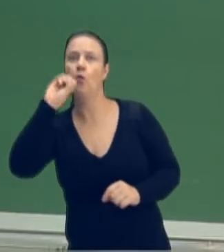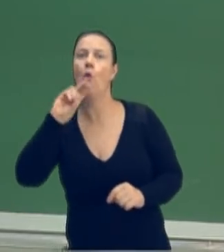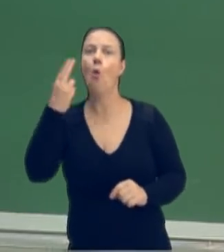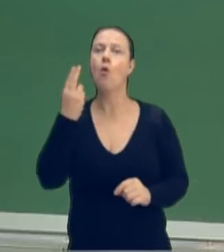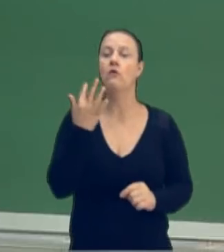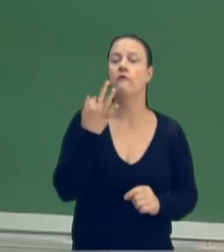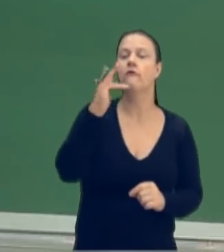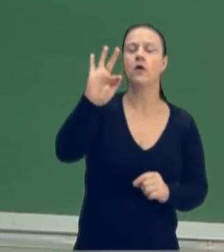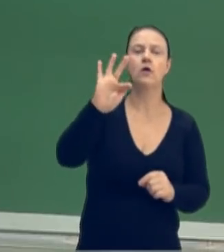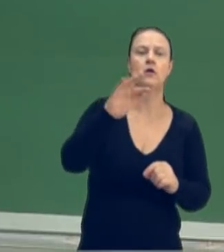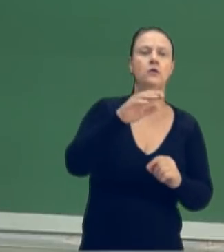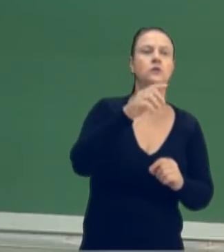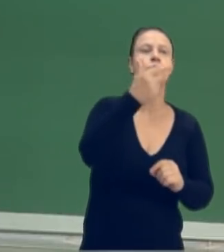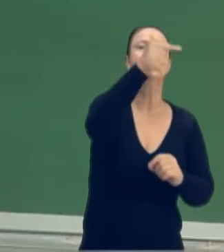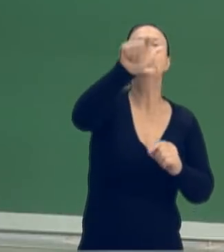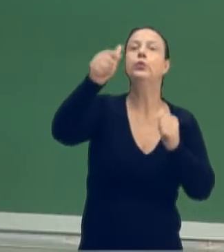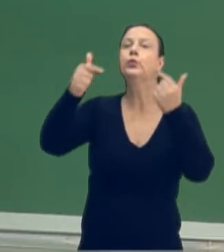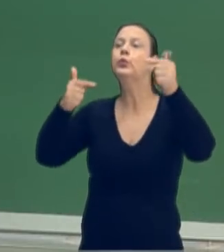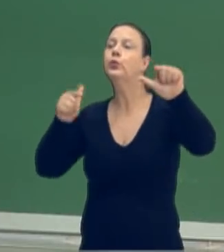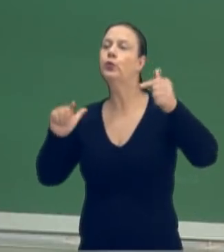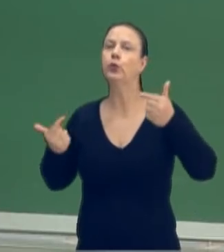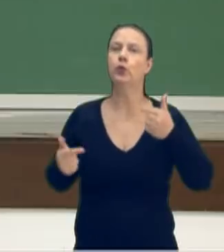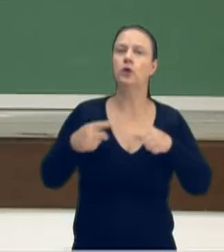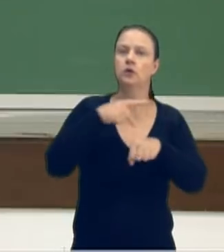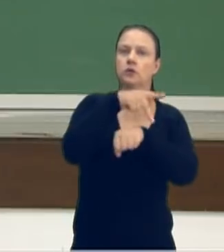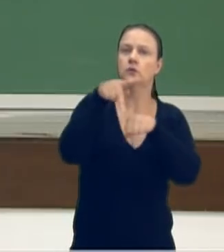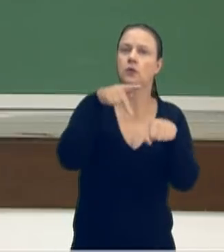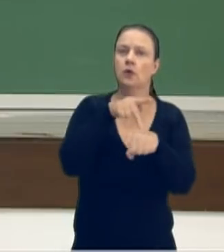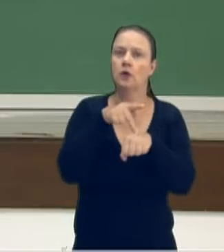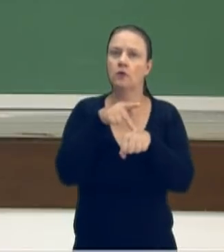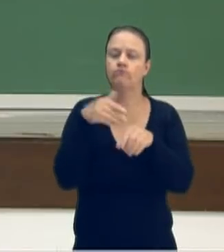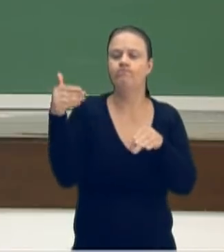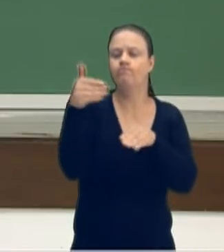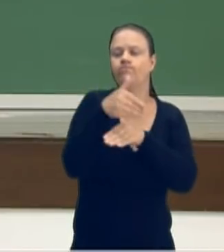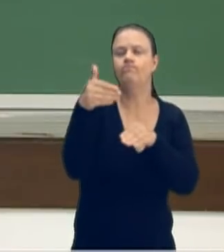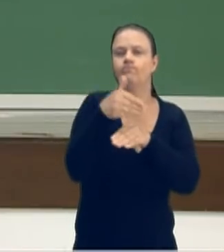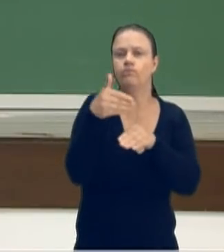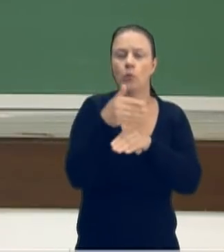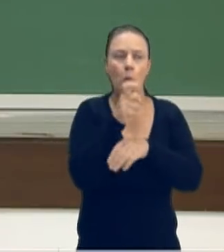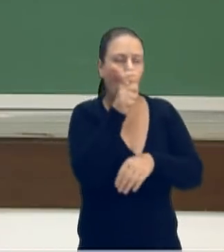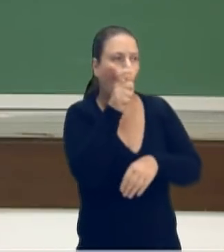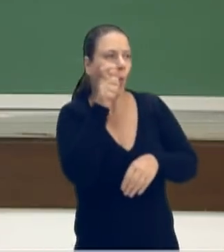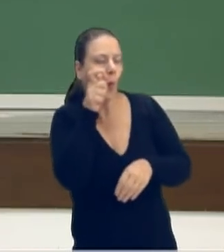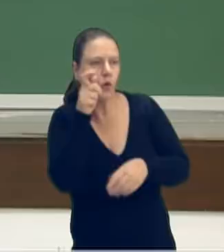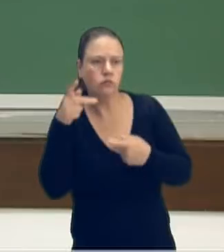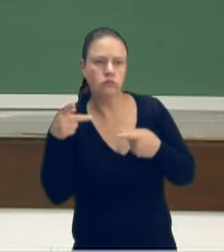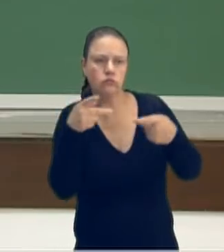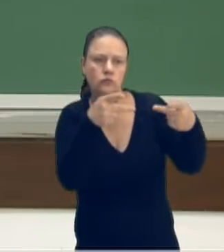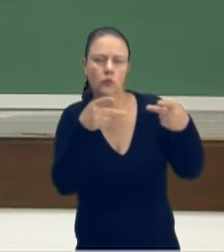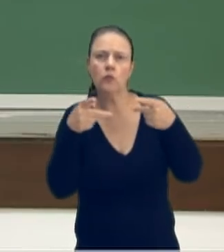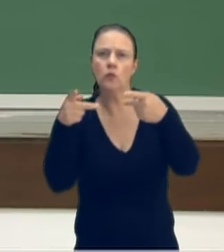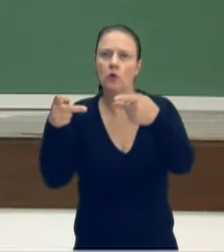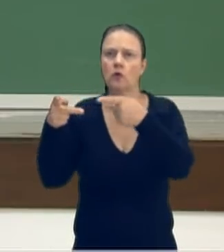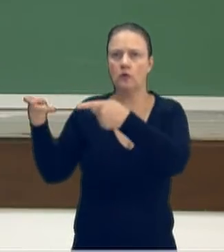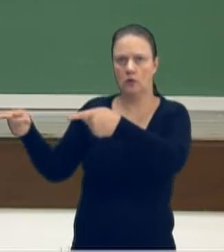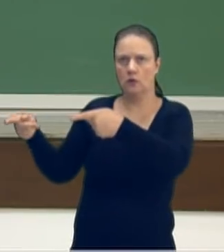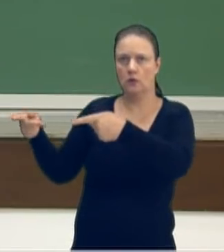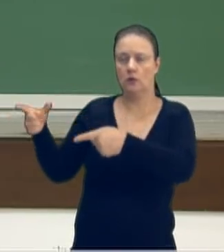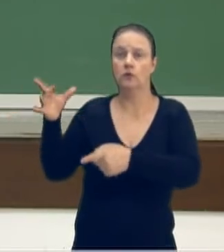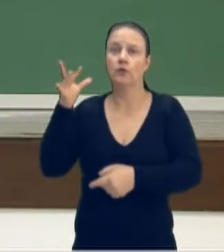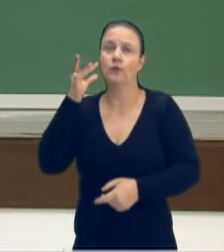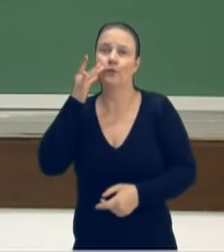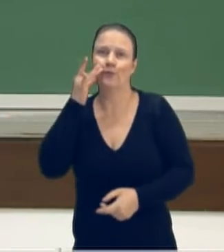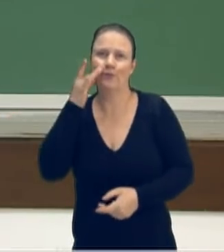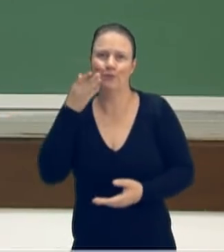enfim, espalhadas, facilita o acesso para que nós possamos assistir, possamos ver pessoalmente.